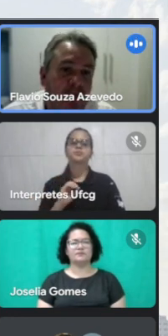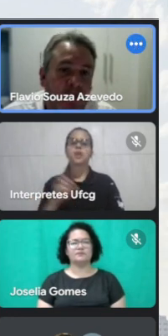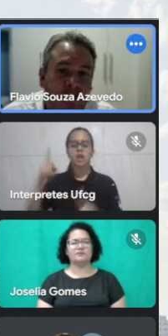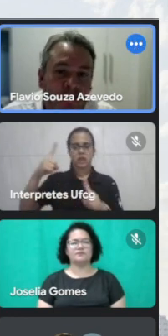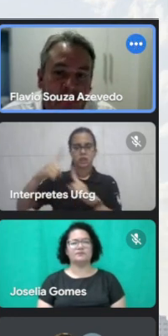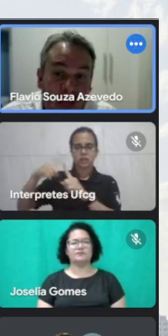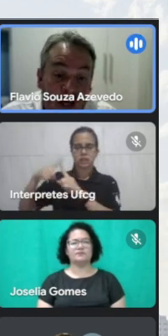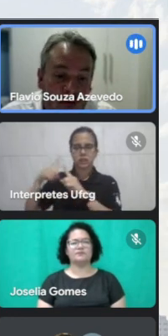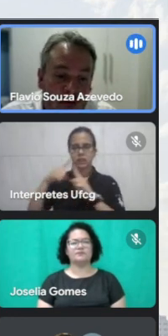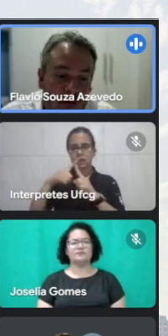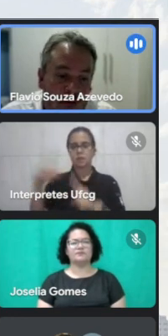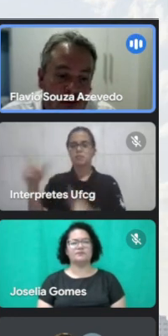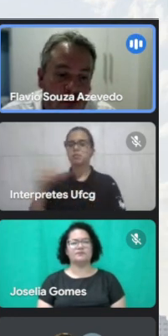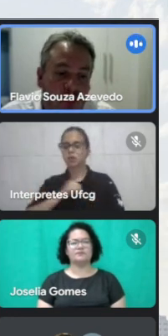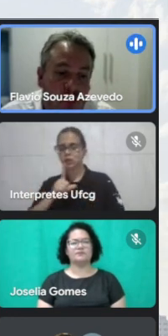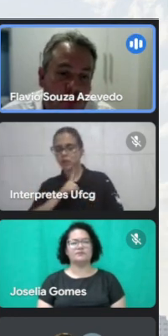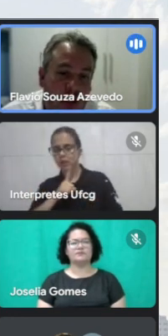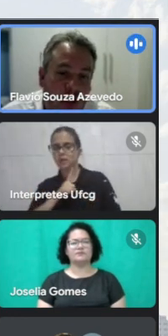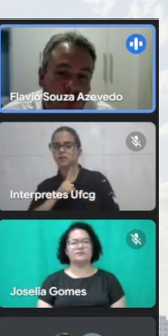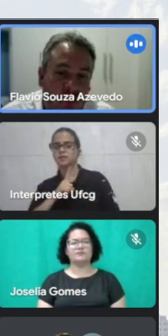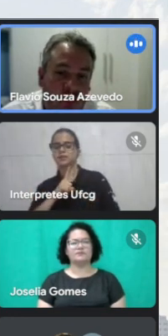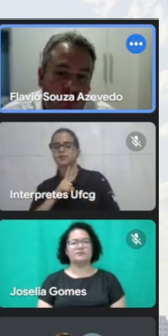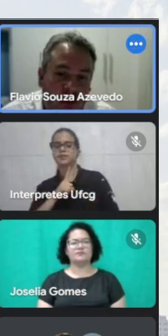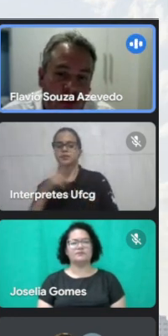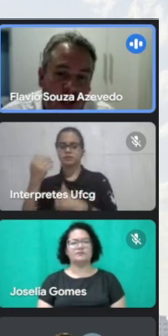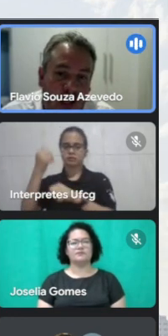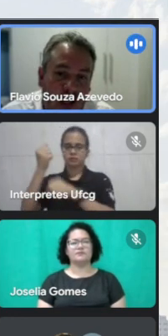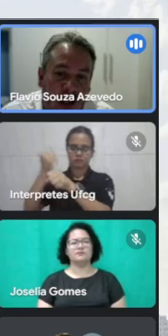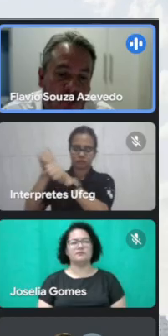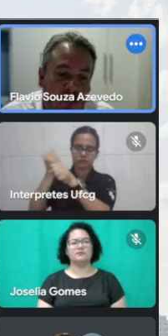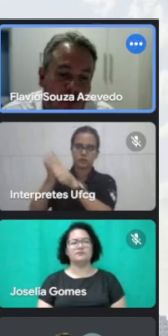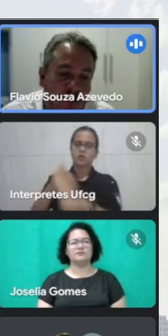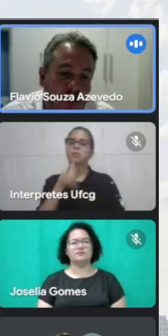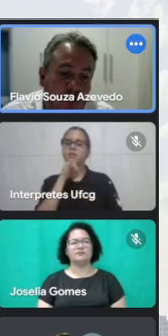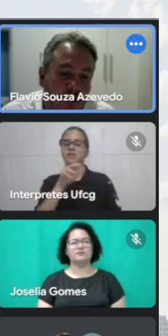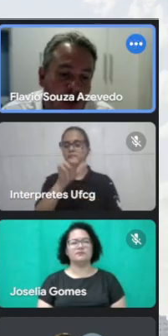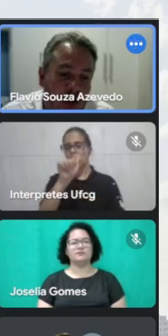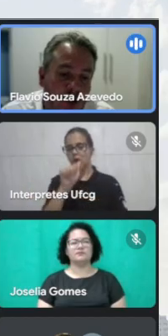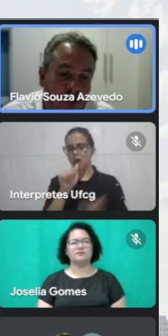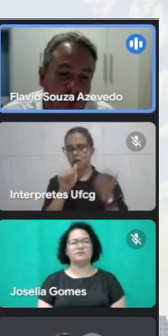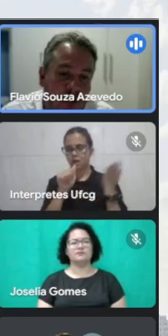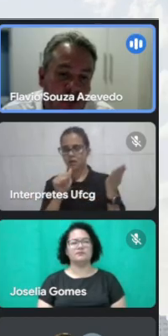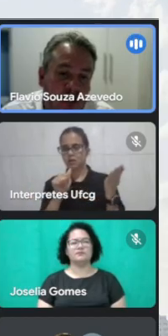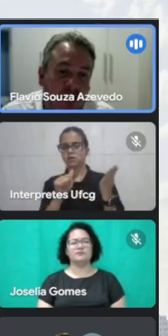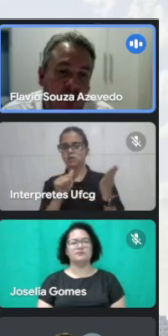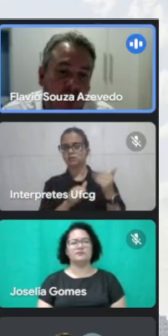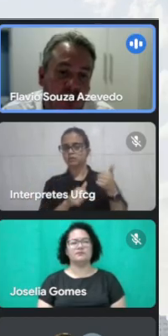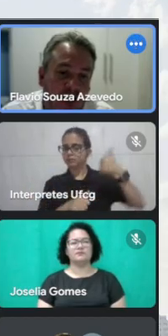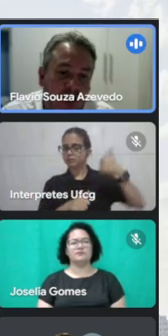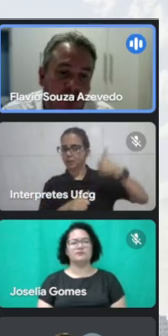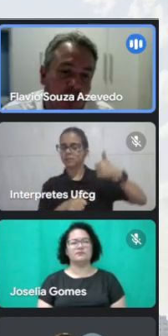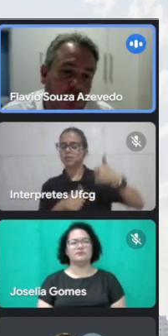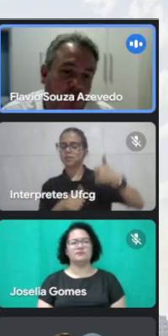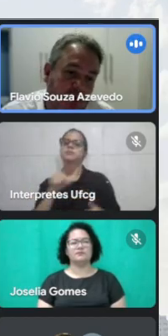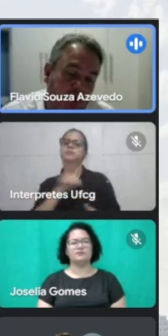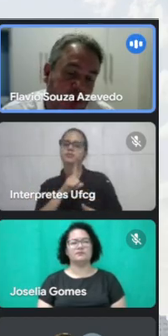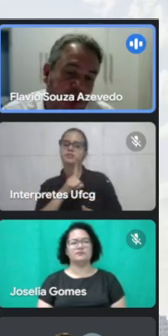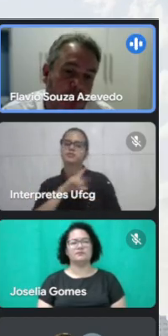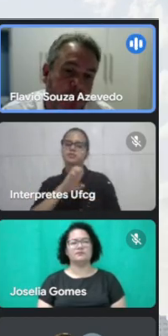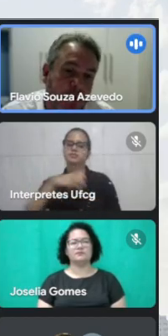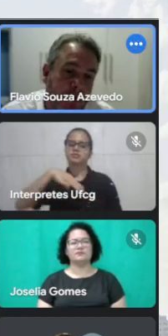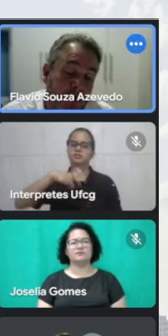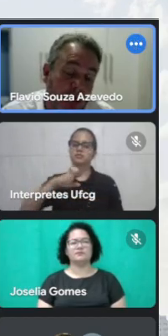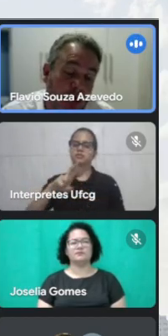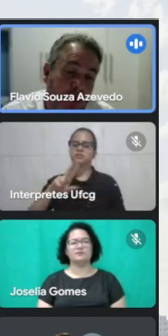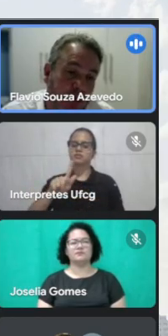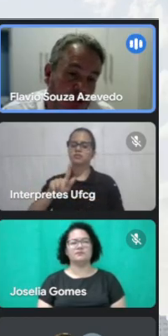de área não construída. Então, por exemplo, aqui na A, né, macrófilas emergentes. Então, aquele sistema em que